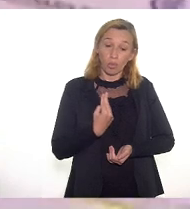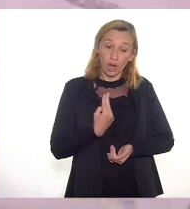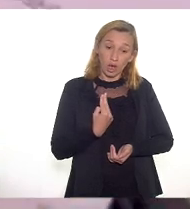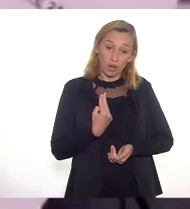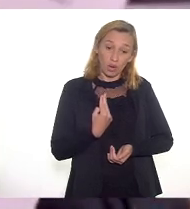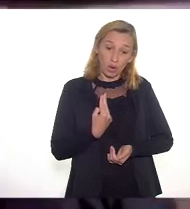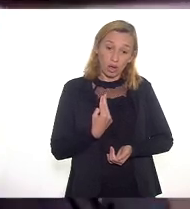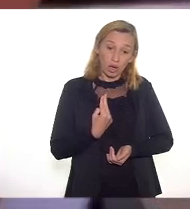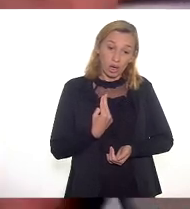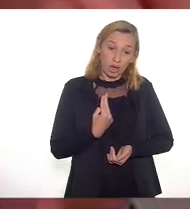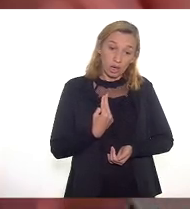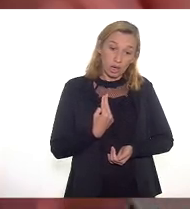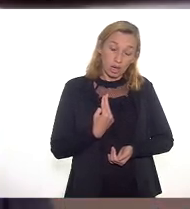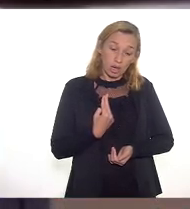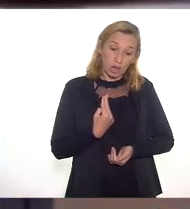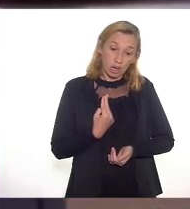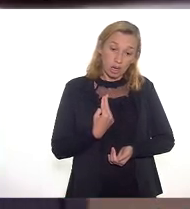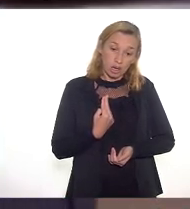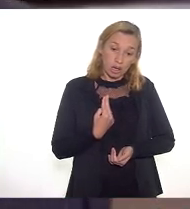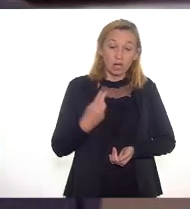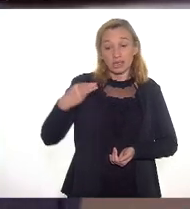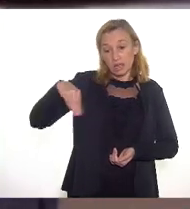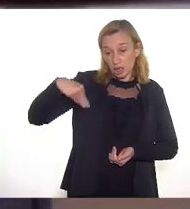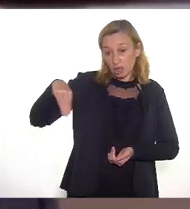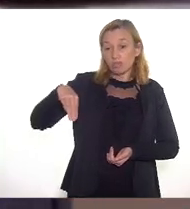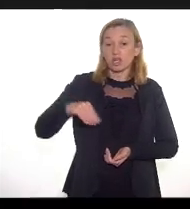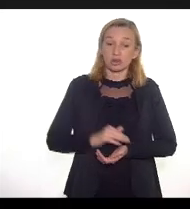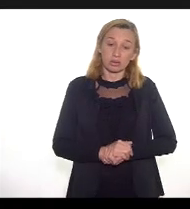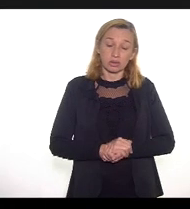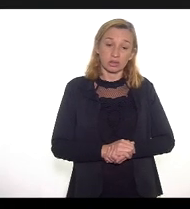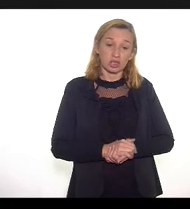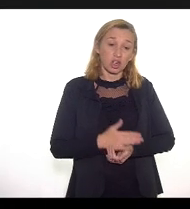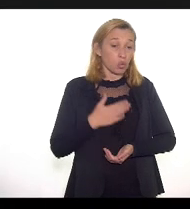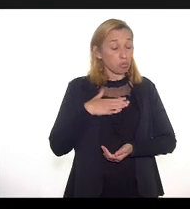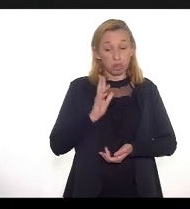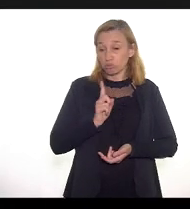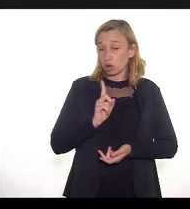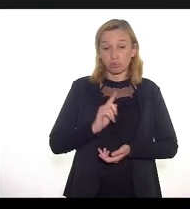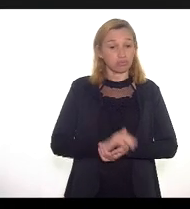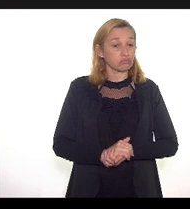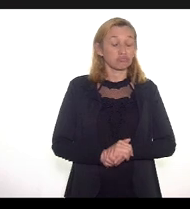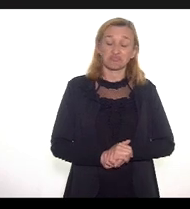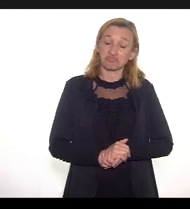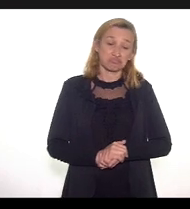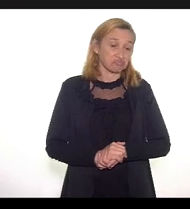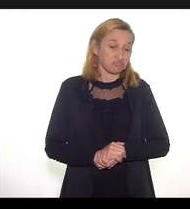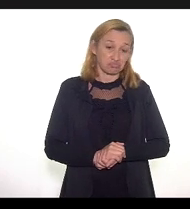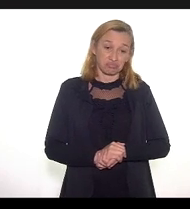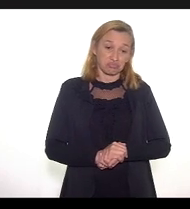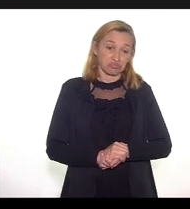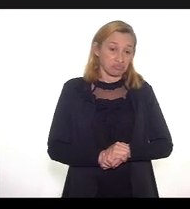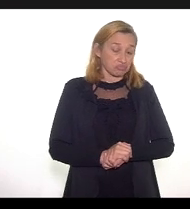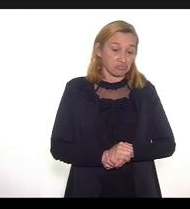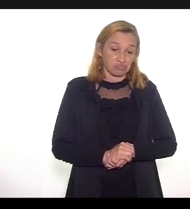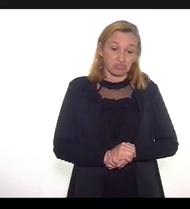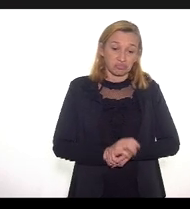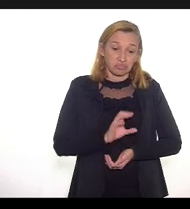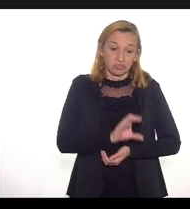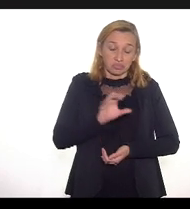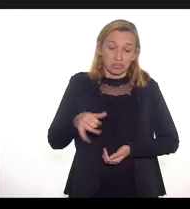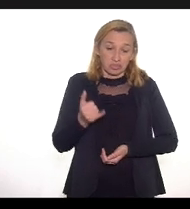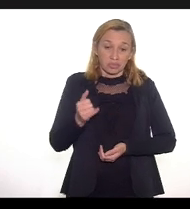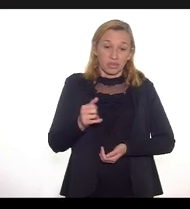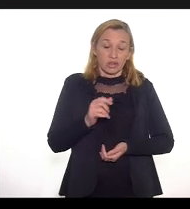No meu avulso aqui está Carlos Mink. É, mas no tranquilo. No meu aqui, veio da CCJ, veio